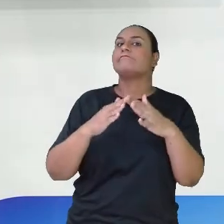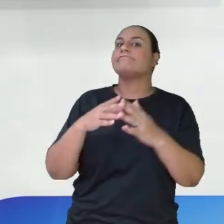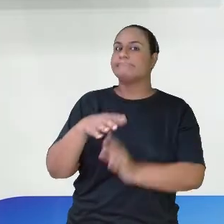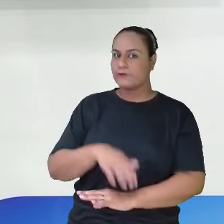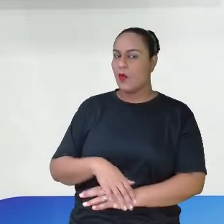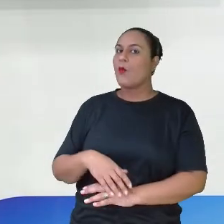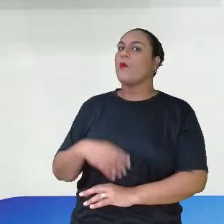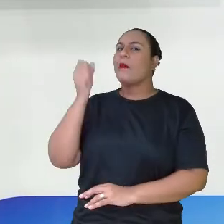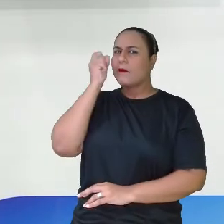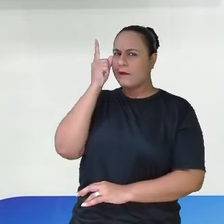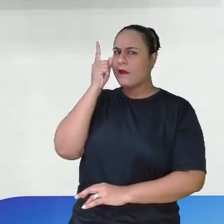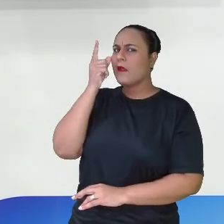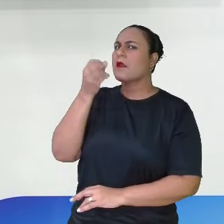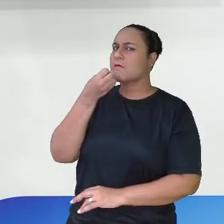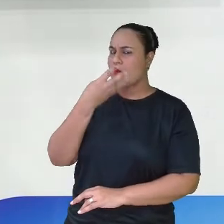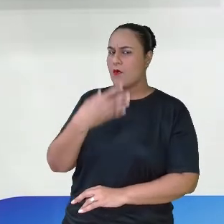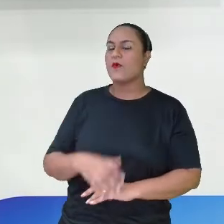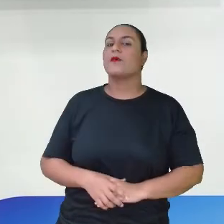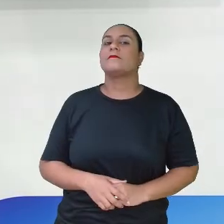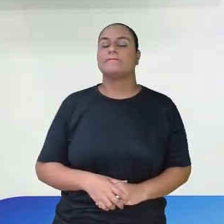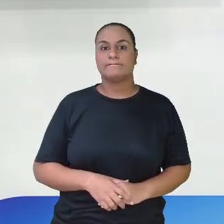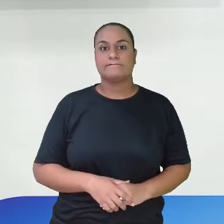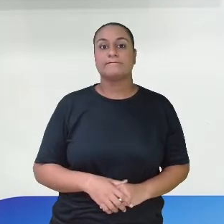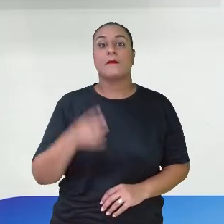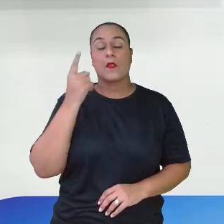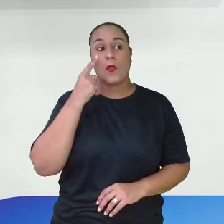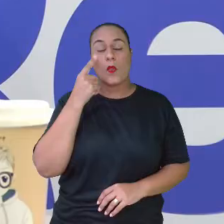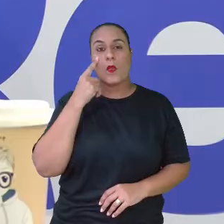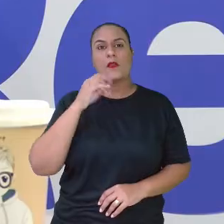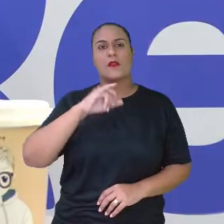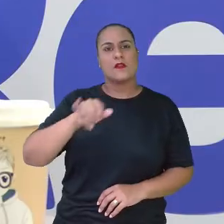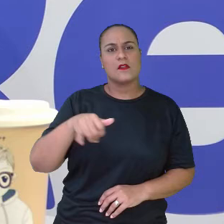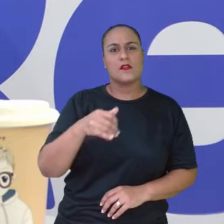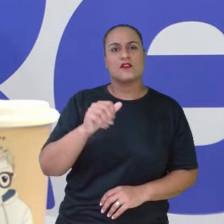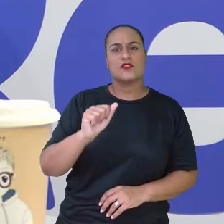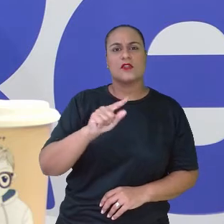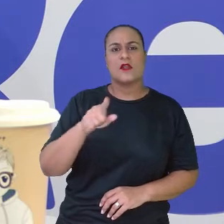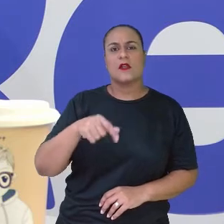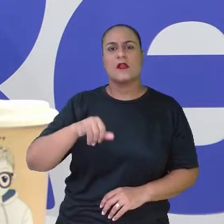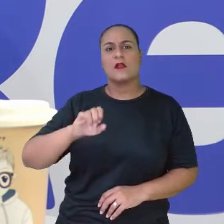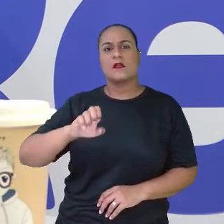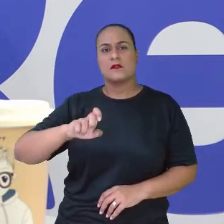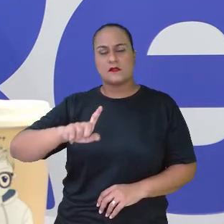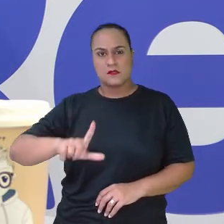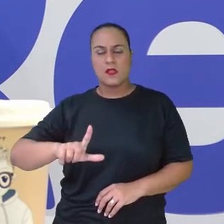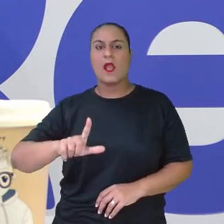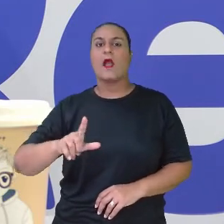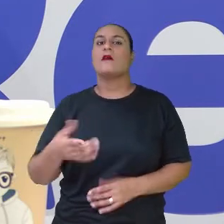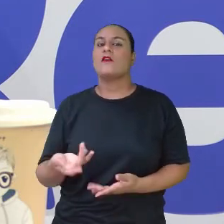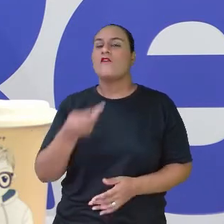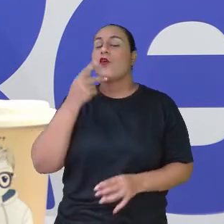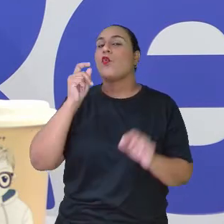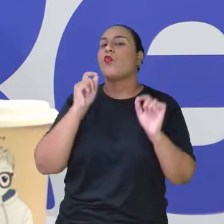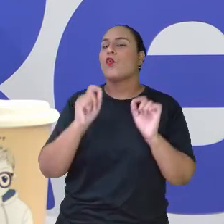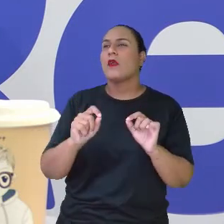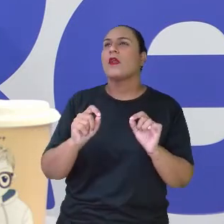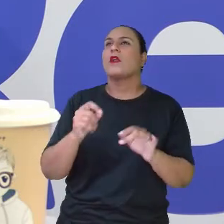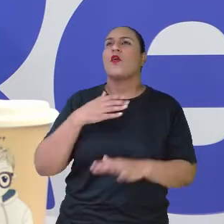era boa. A ideia não era boa? Olha só, Mauricé, o Jaziel disse que ele gostou muito desse livro porque tem muita ação,